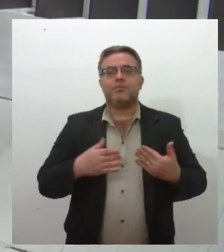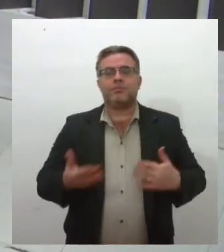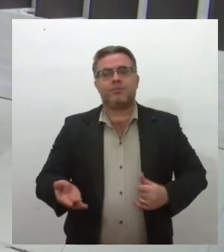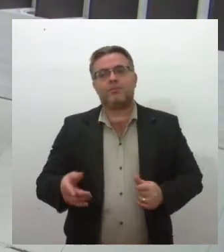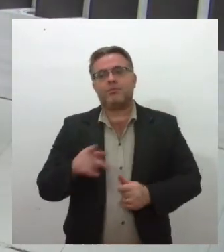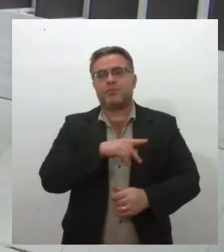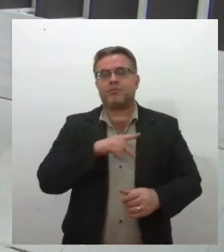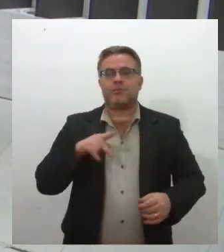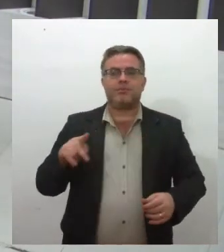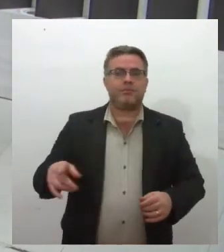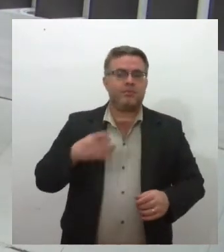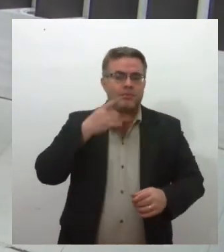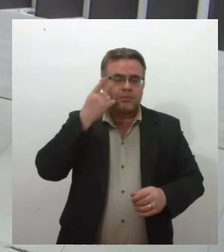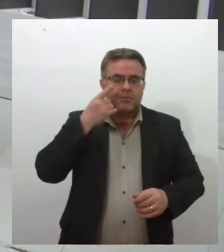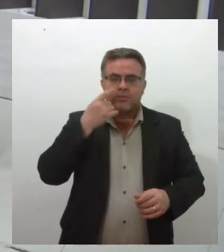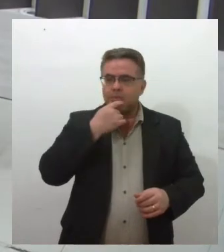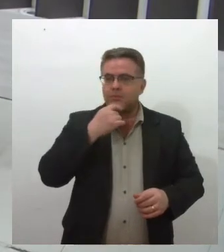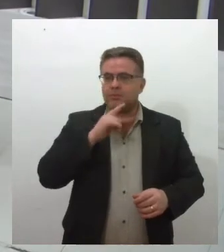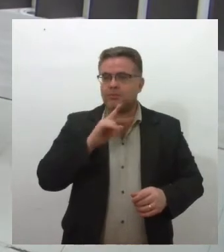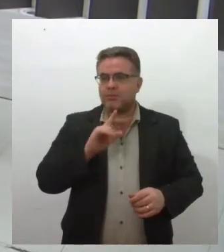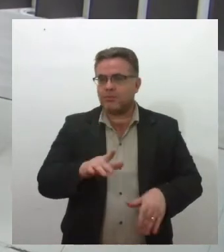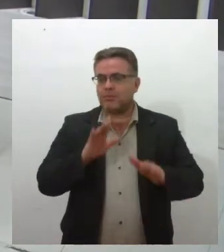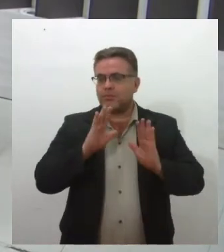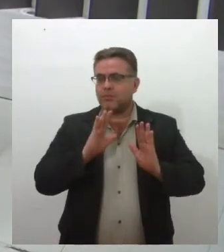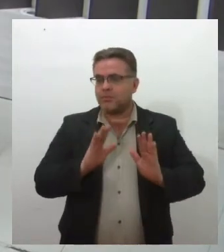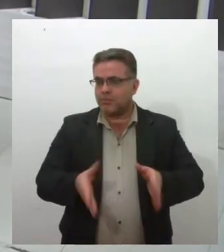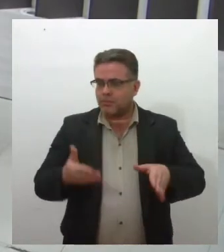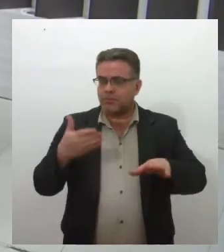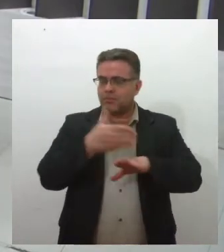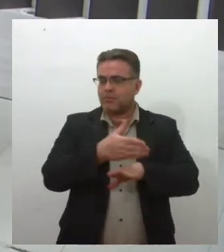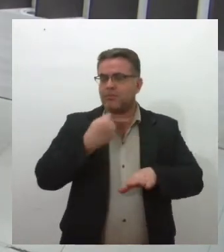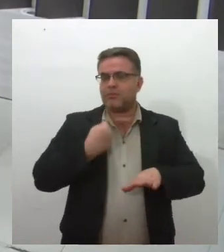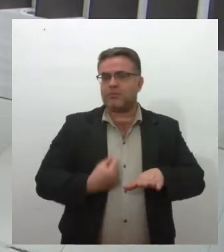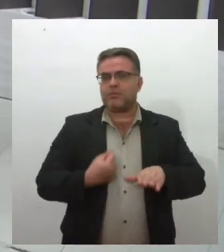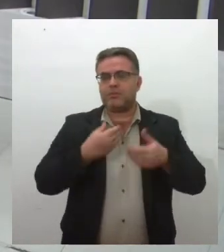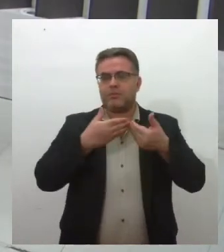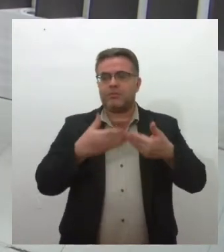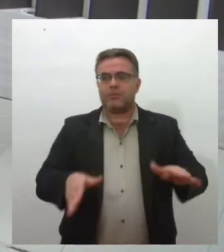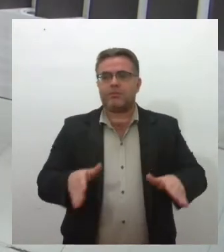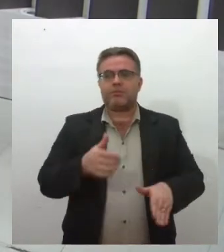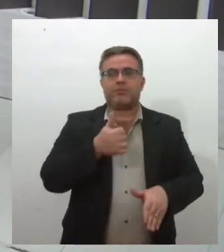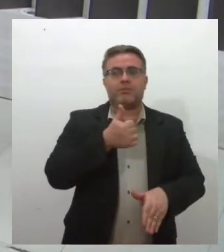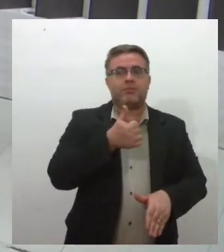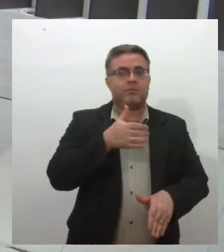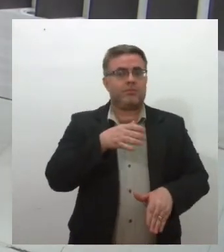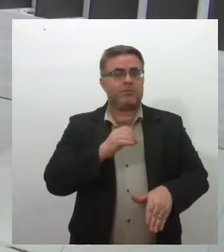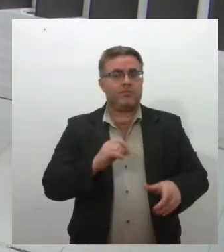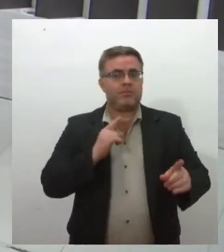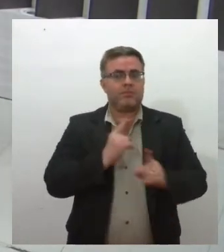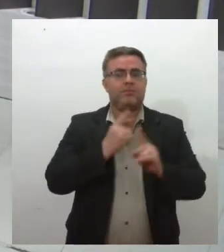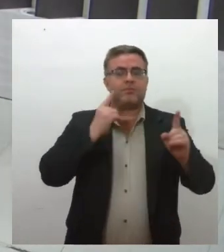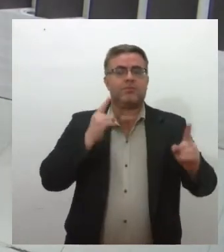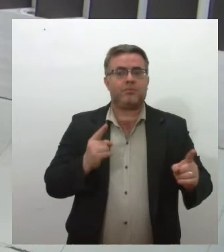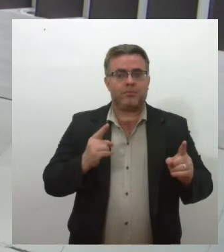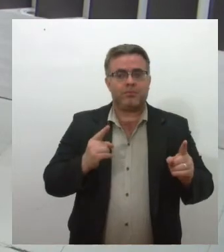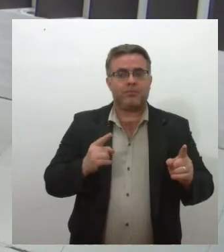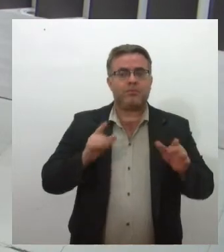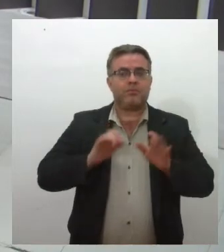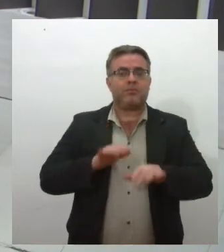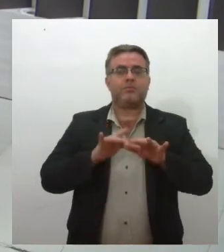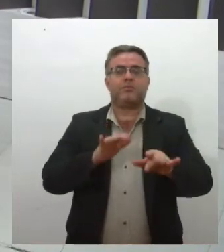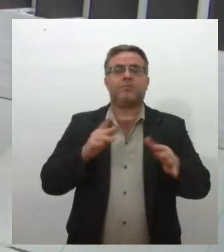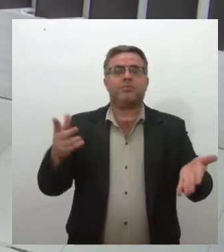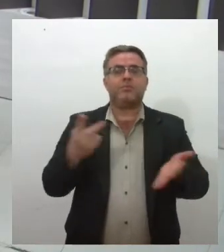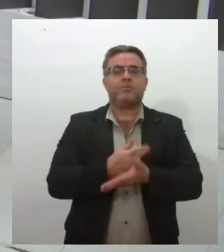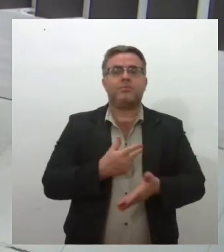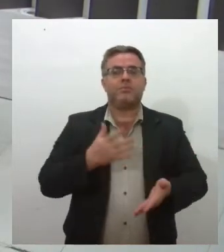da Assembleia Legislativa, o deputado estadual Luciano Bispo, participou da abertura do 10º Encontro Nacional de Peregrinos. O evento acontece